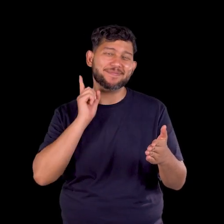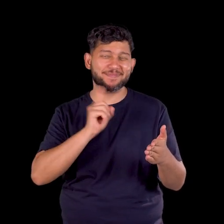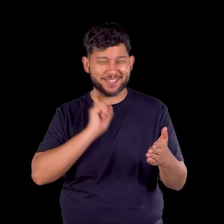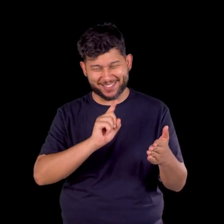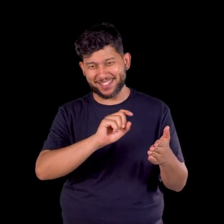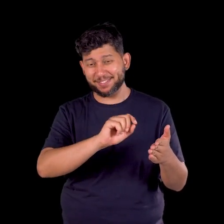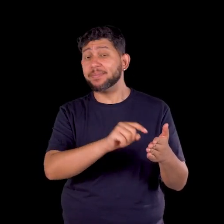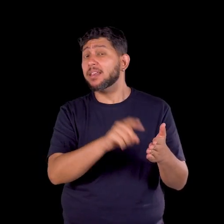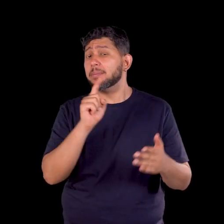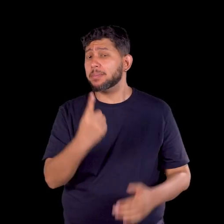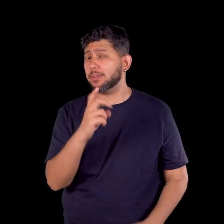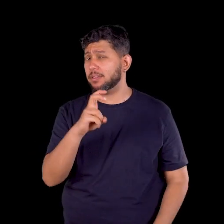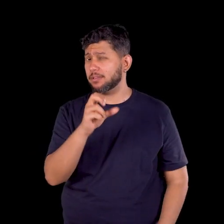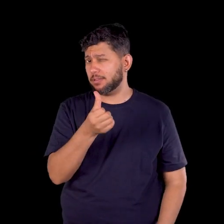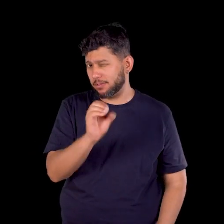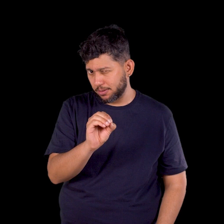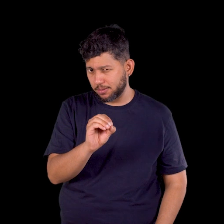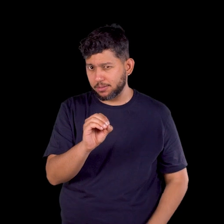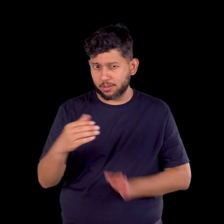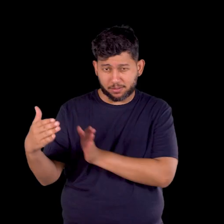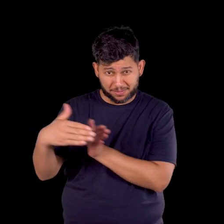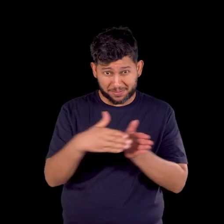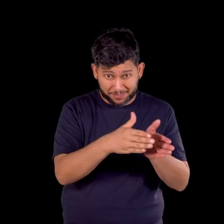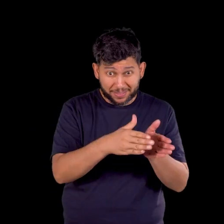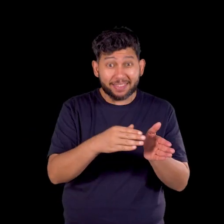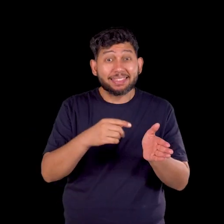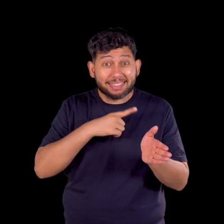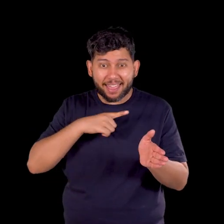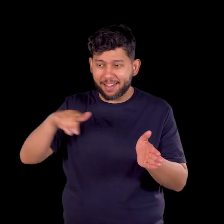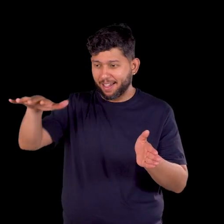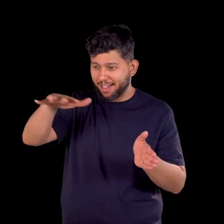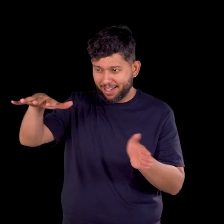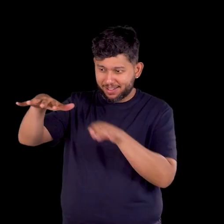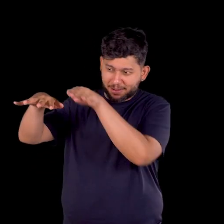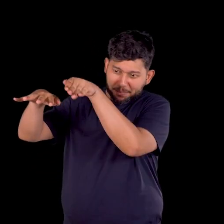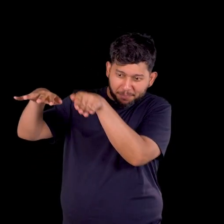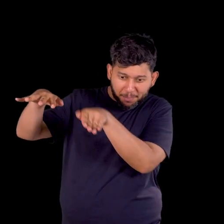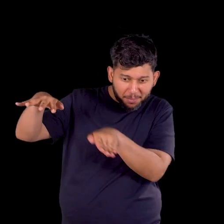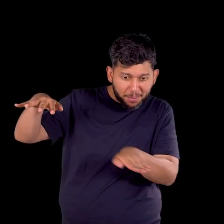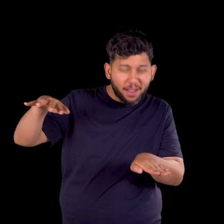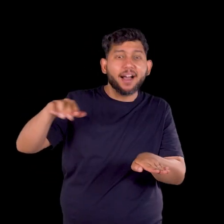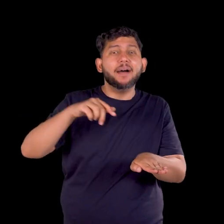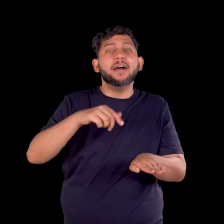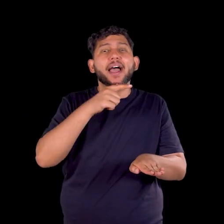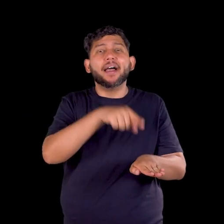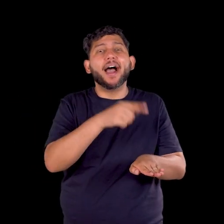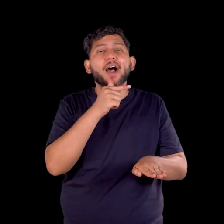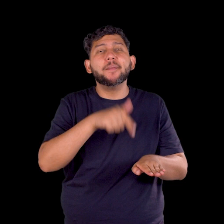de 1560, que fazia a ligação entre o litoral e o Planalto, serviu como base para a inauguração,